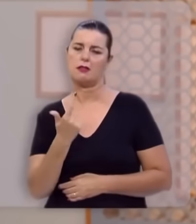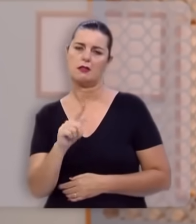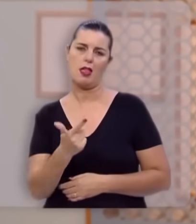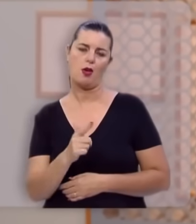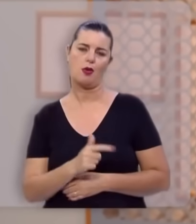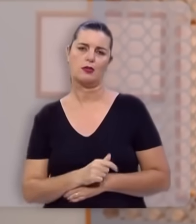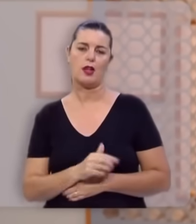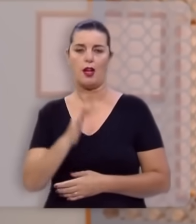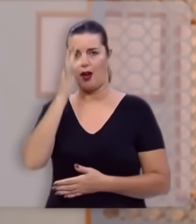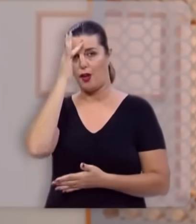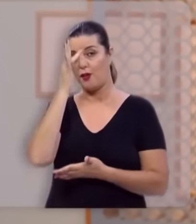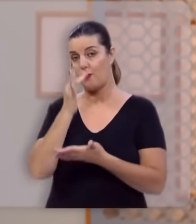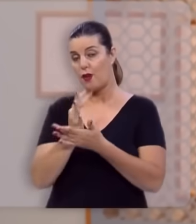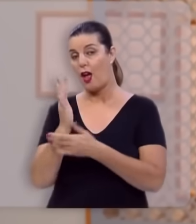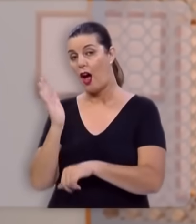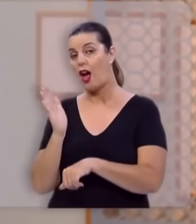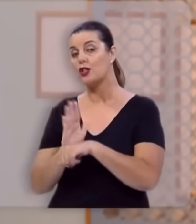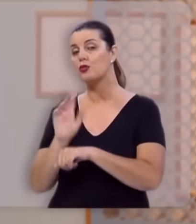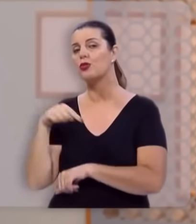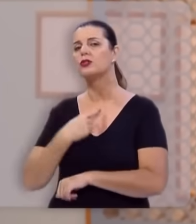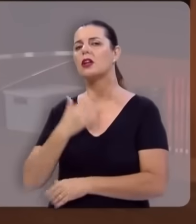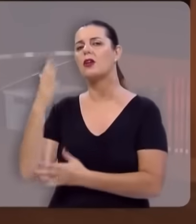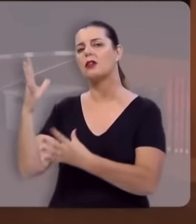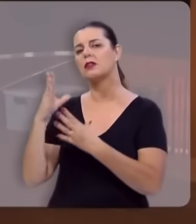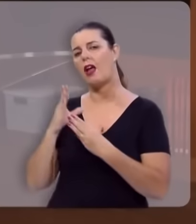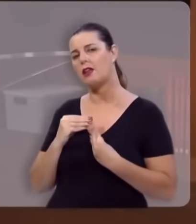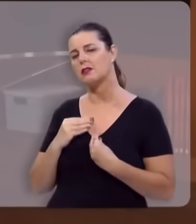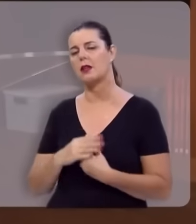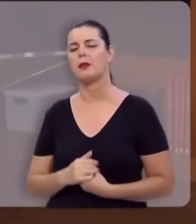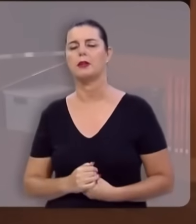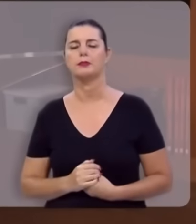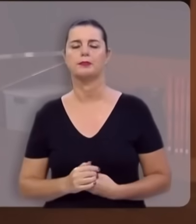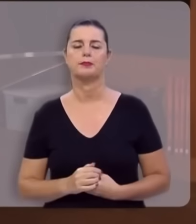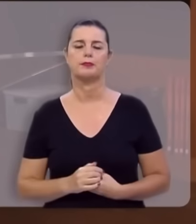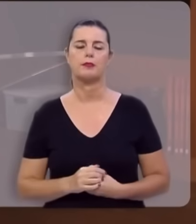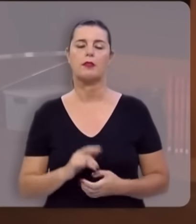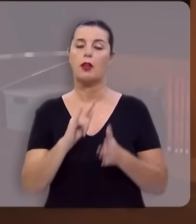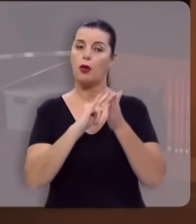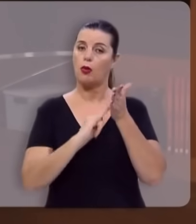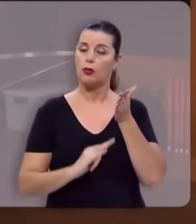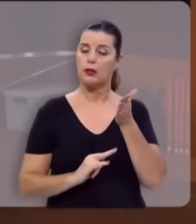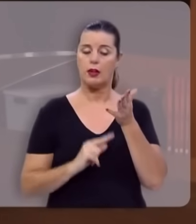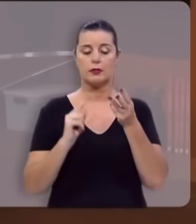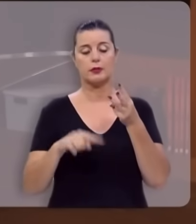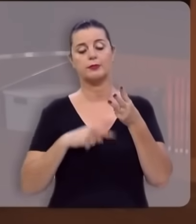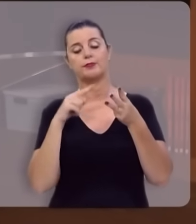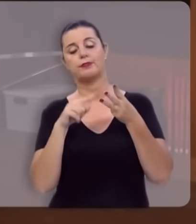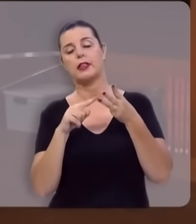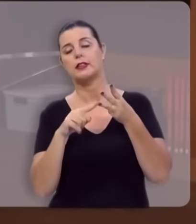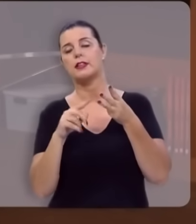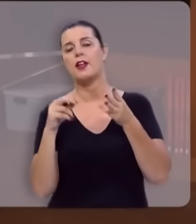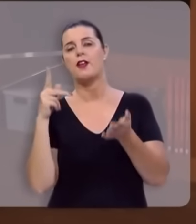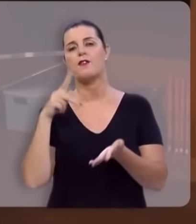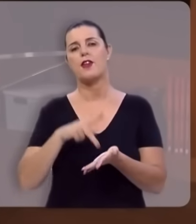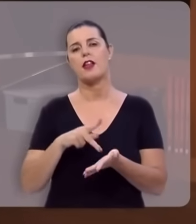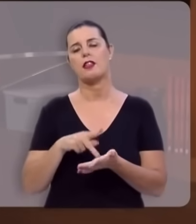é o instrumento de apropriação. Mas agora esse texto nos leva para uma terceira verdade.